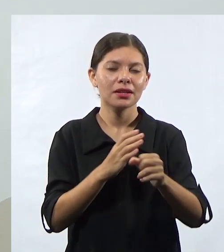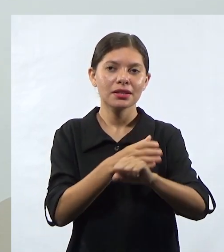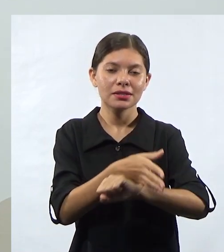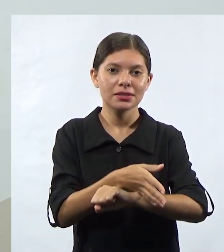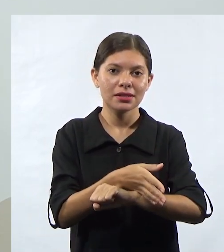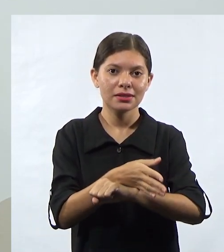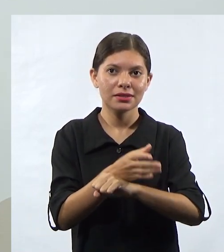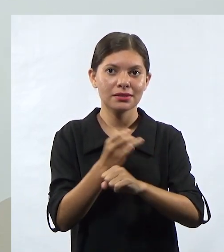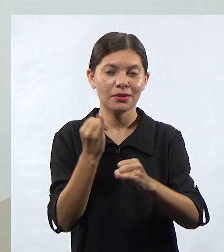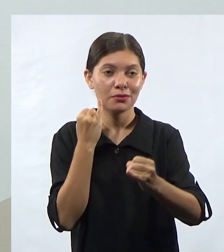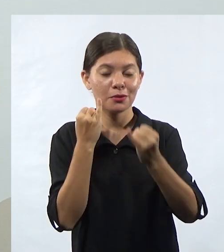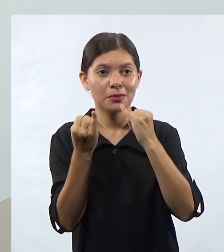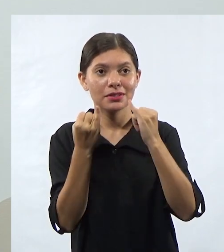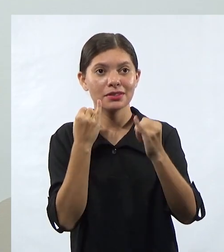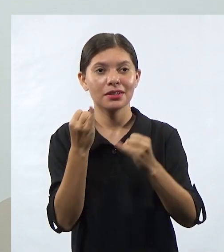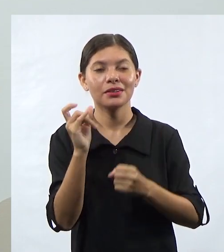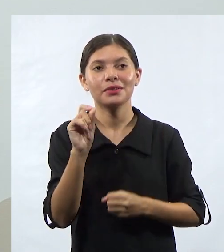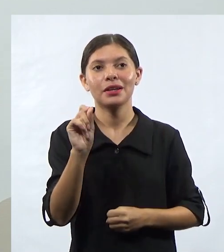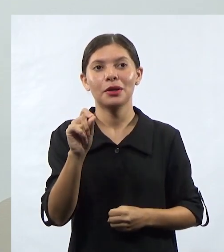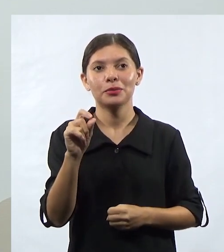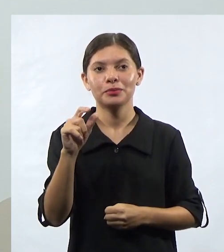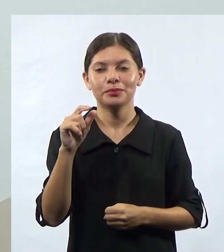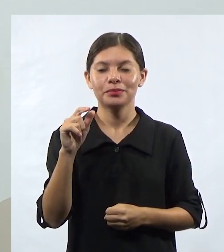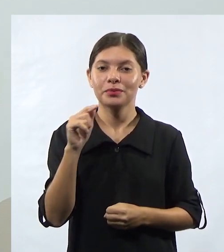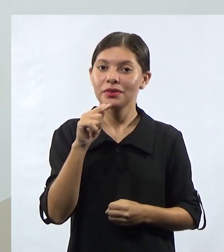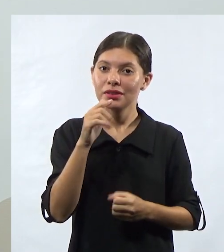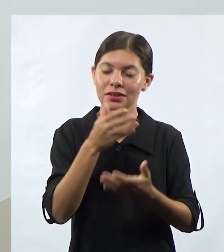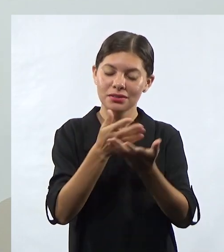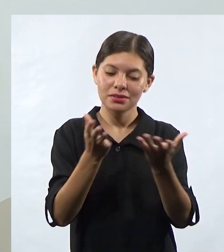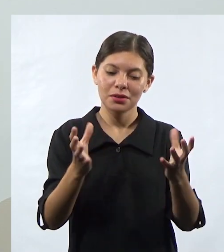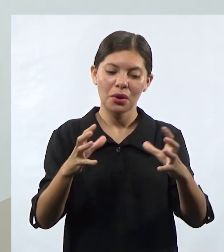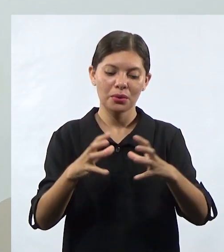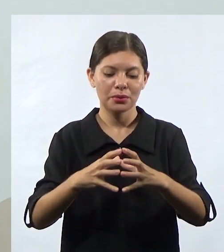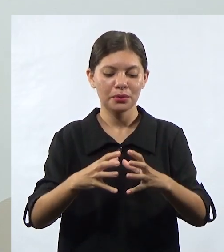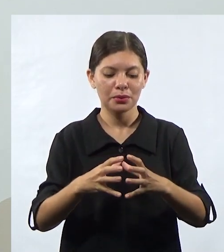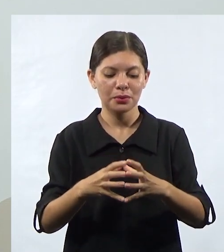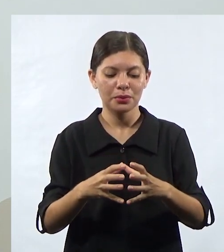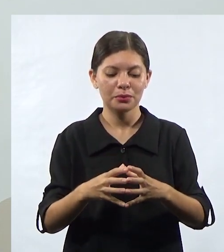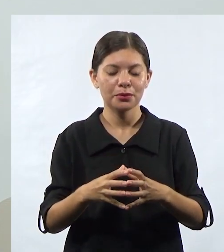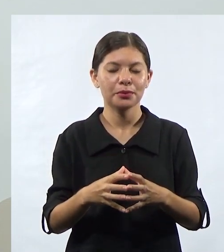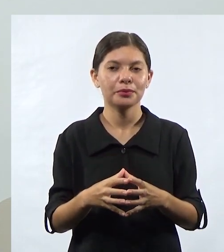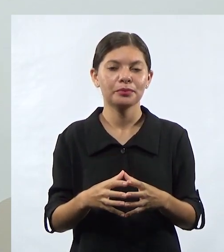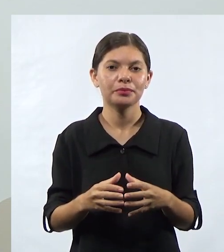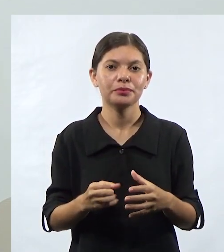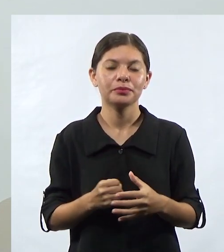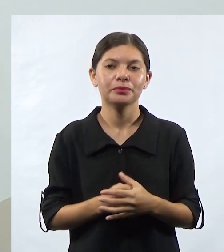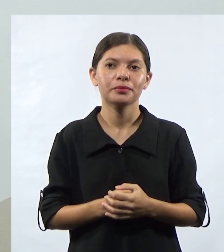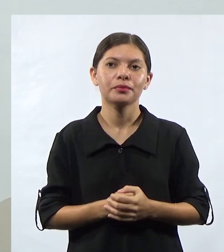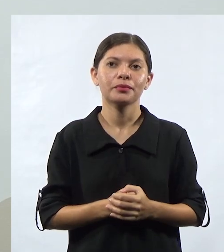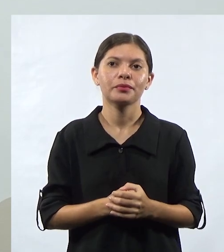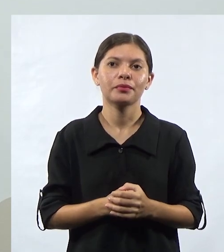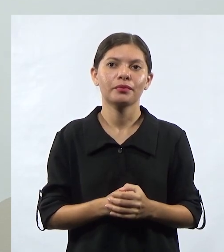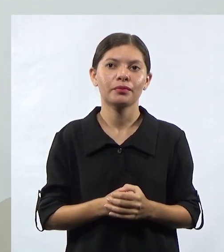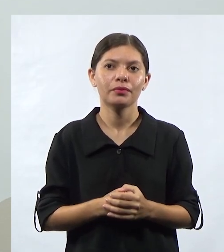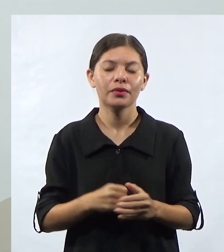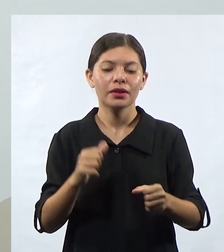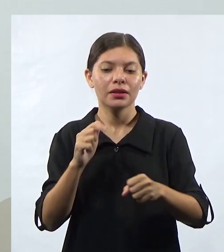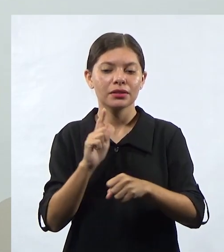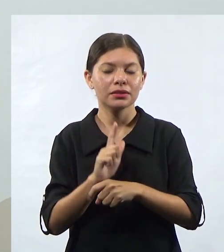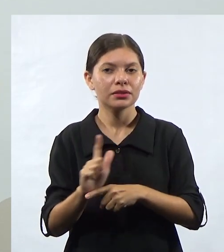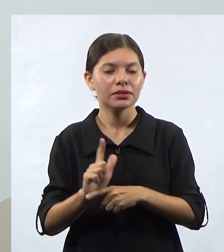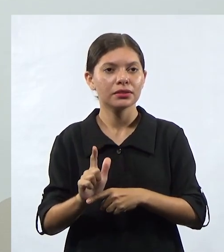informação é o seu grupo, enquanto grupo de gerenciamento, de